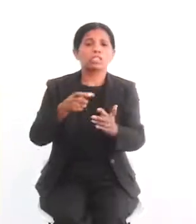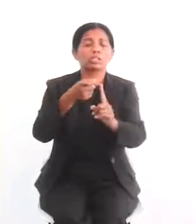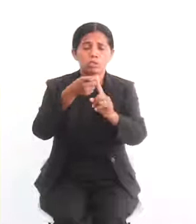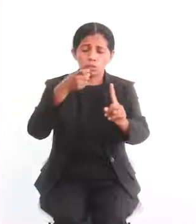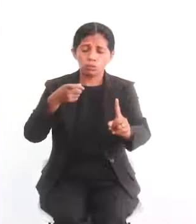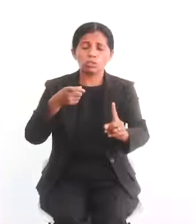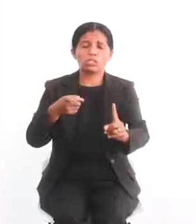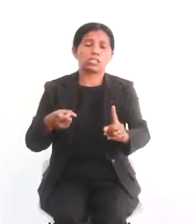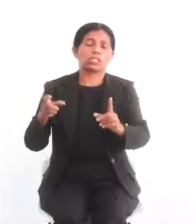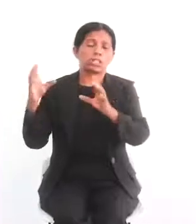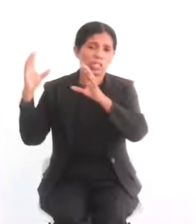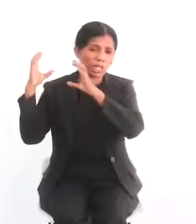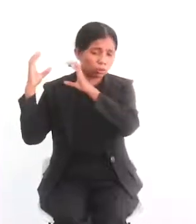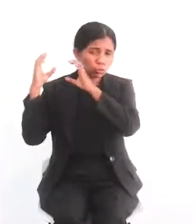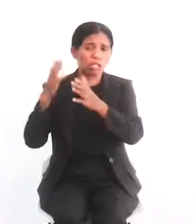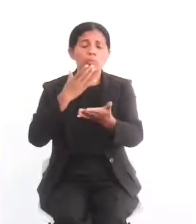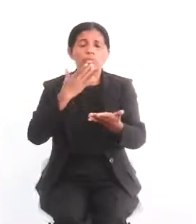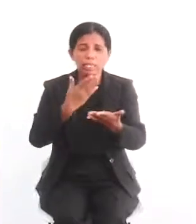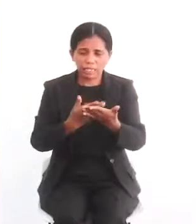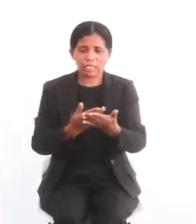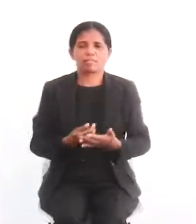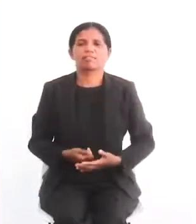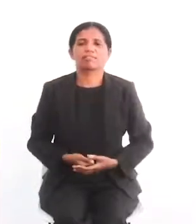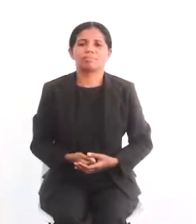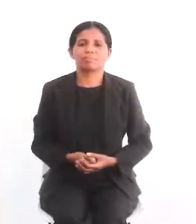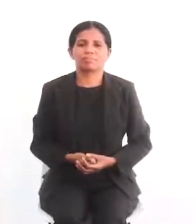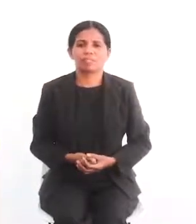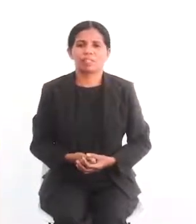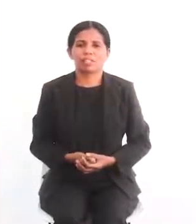vamos precisar de 400 gramas de coco,